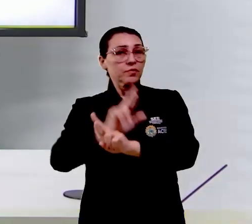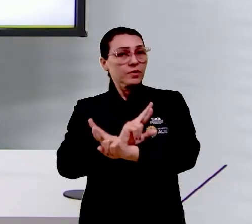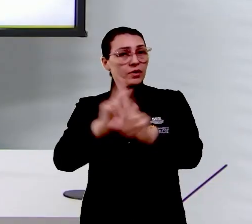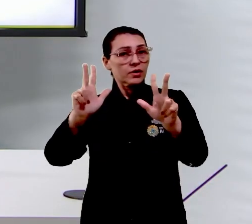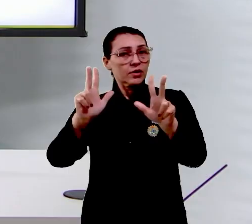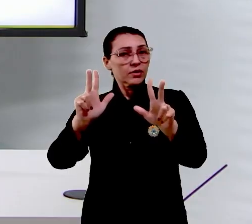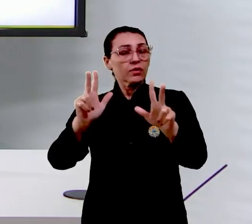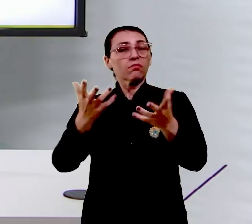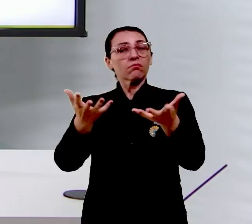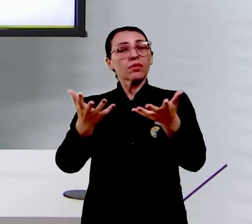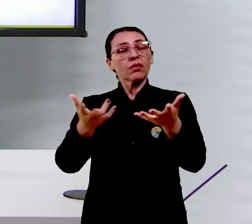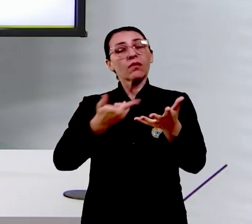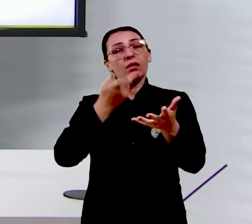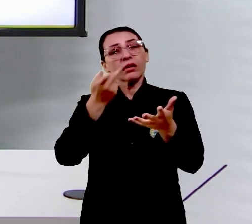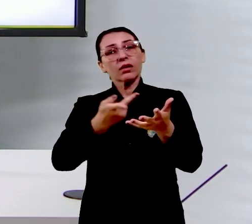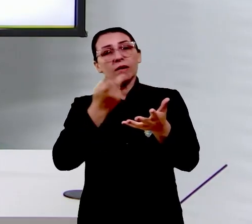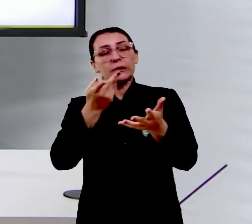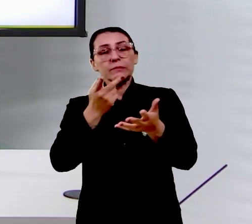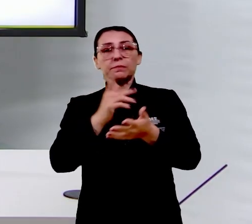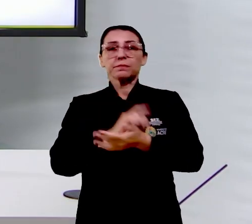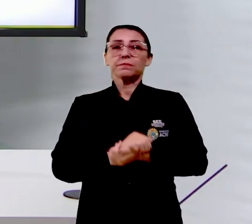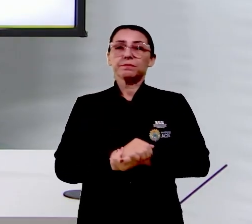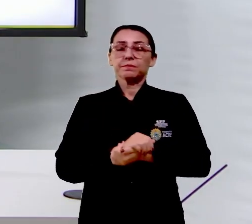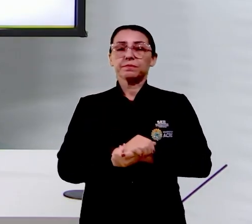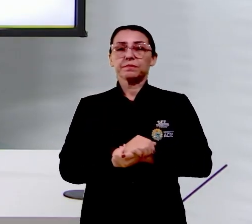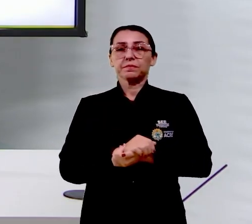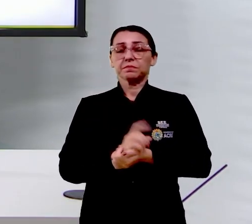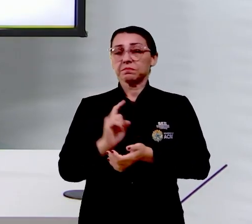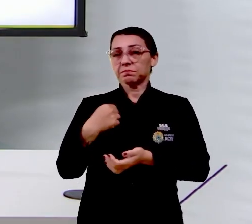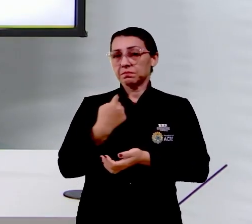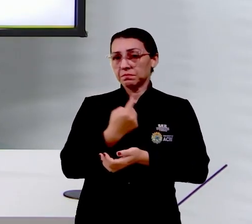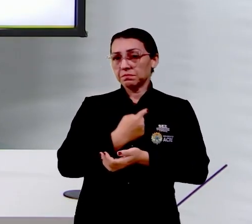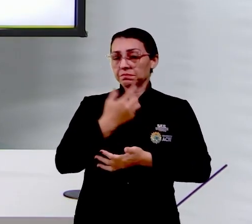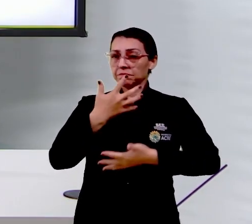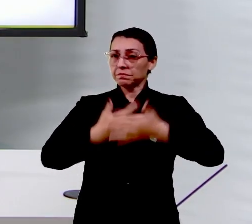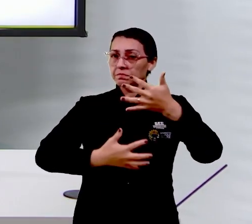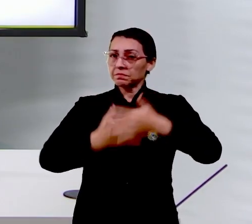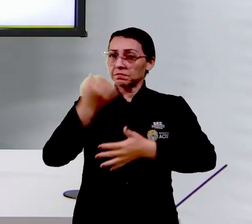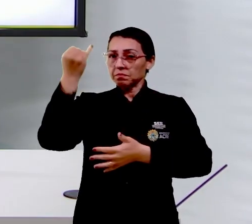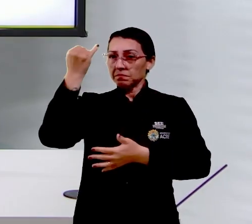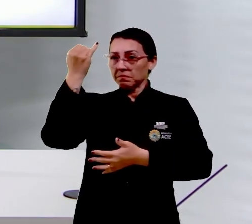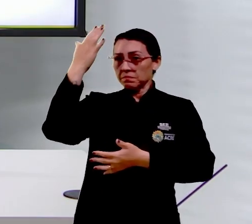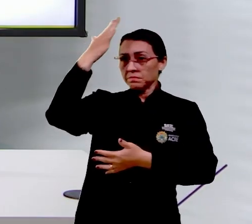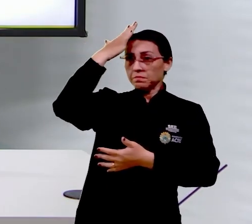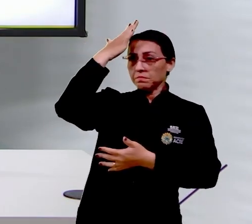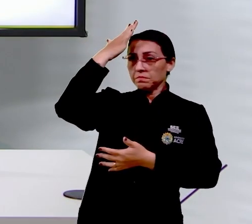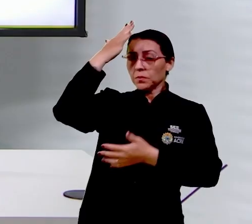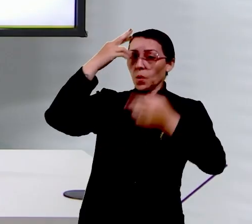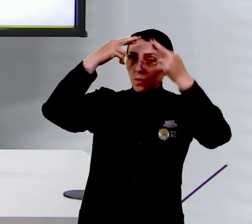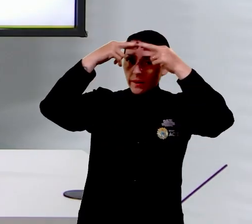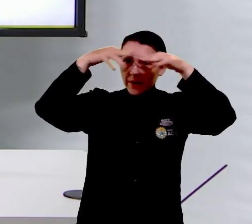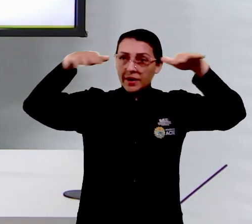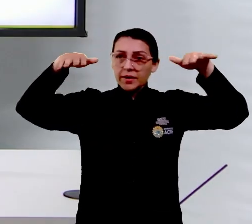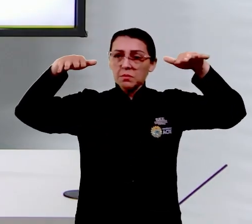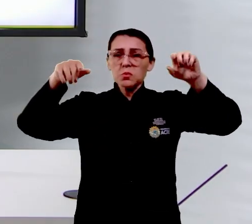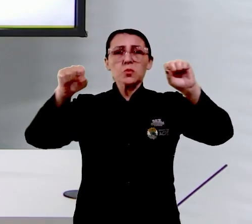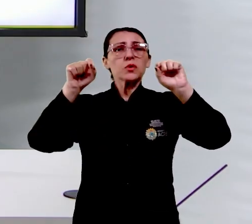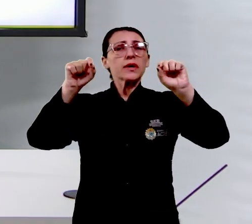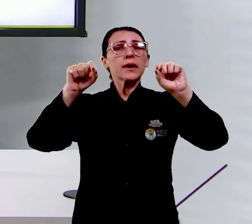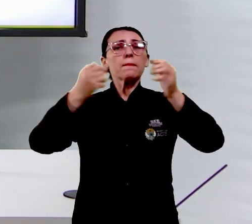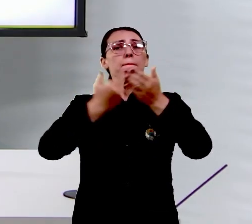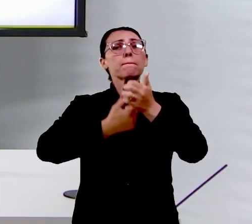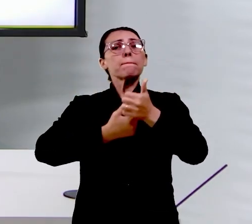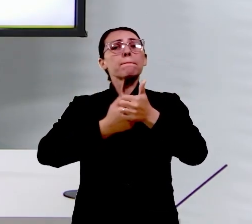um comentário que é o seguinte: muitas vezes a gente confunde o iluminismo com o renascimento. O que veio